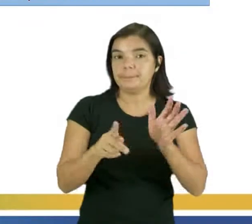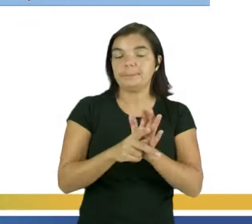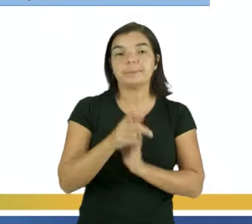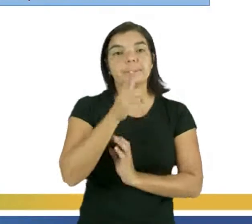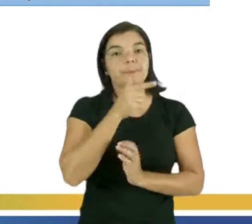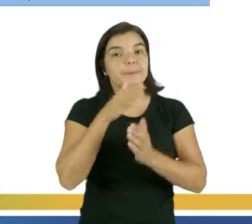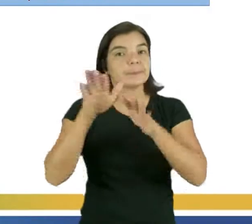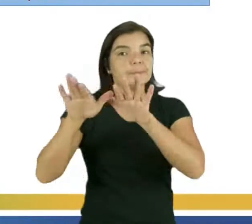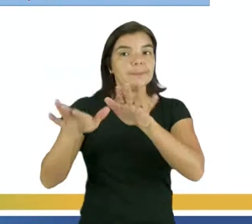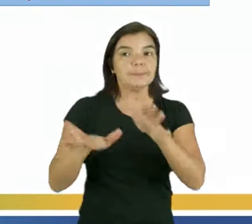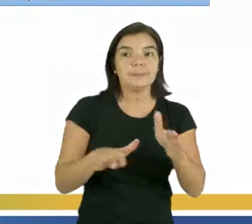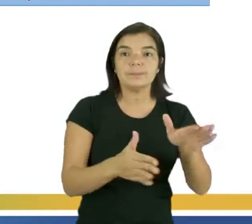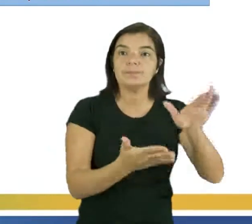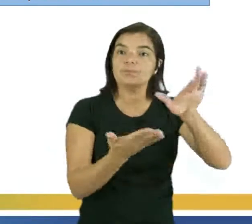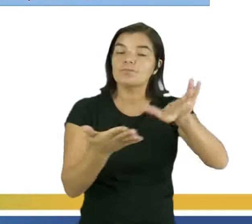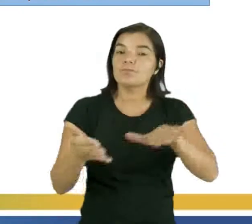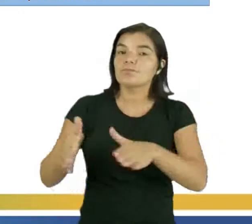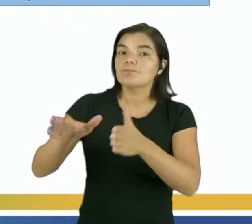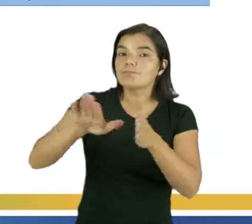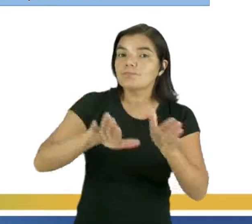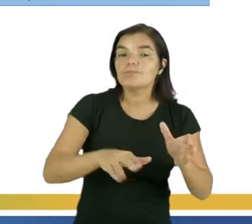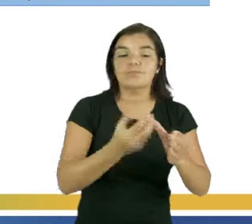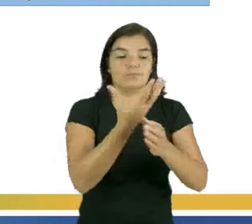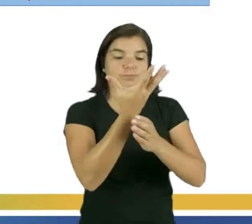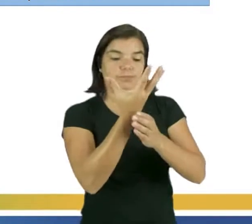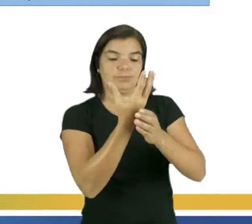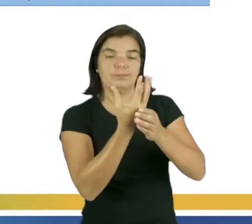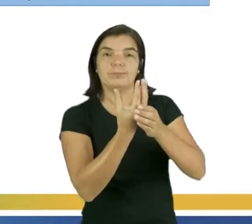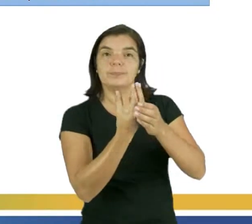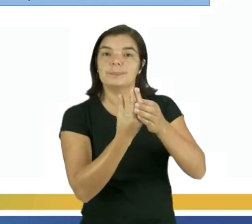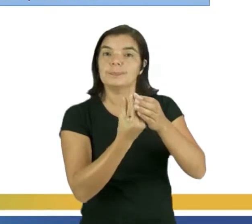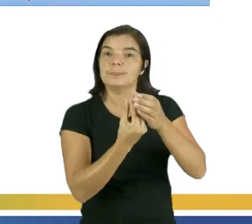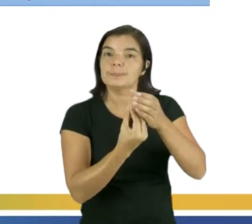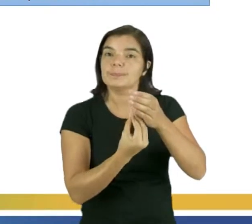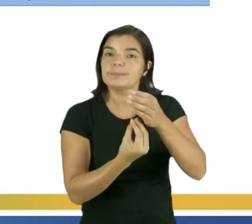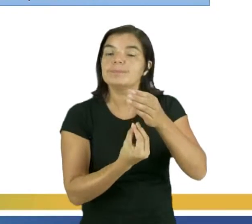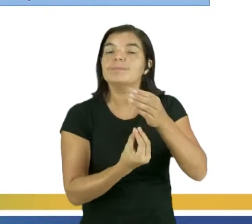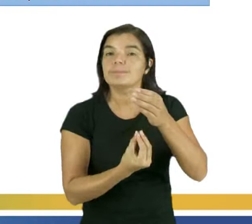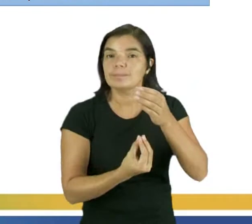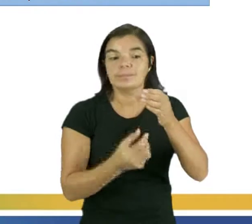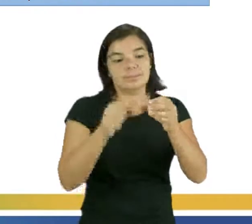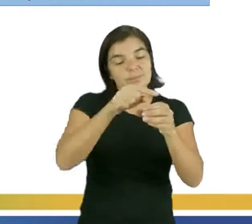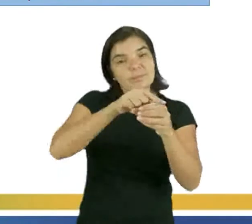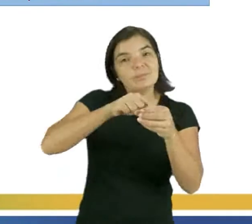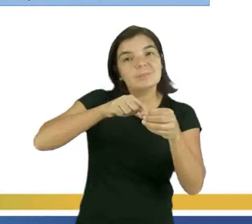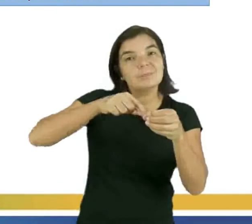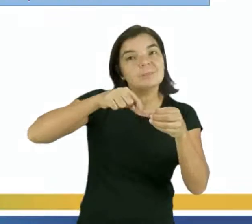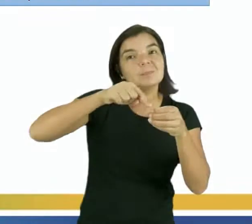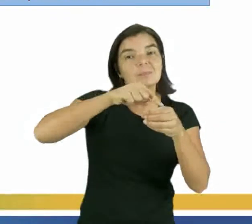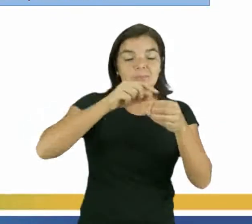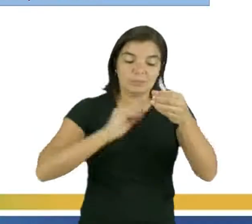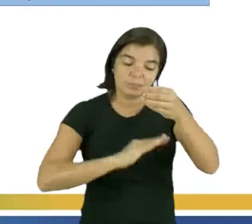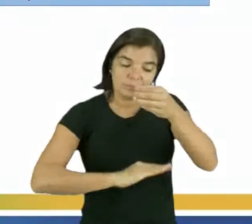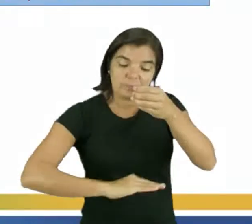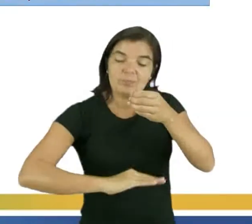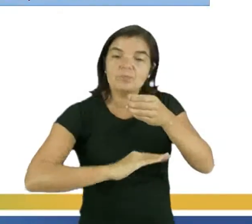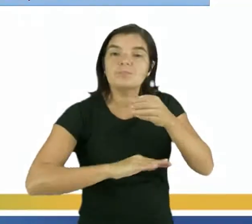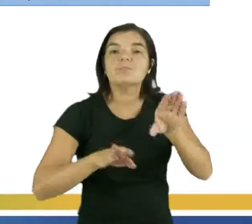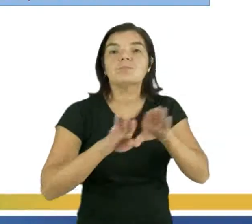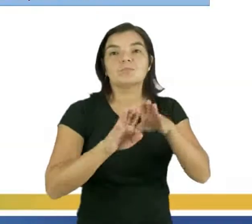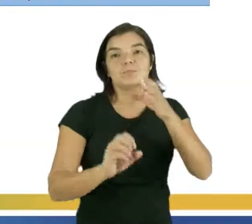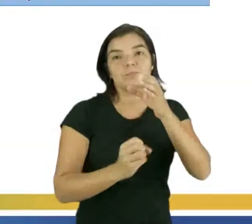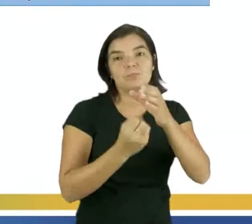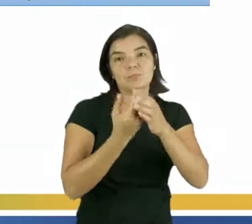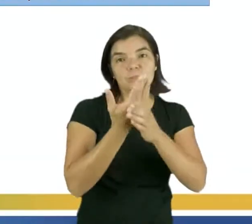de água que entra pelos poros, né? Passa pelo átrio, que é aquela abertura, que fica lá naquela abertura lá embaixo, e sai